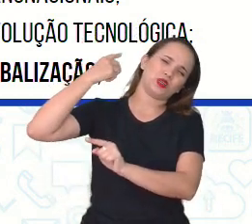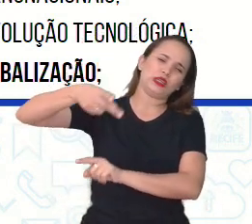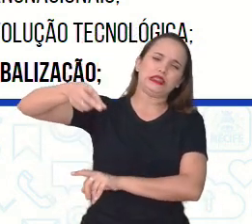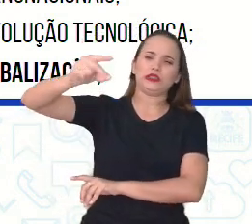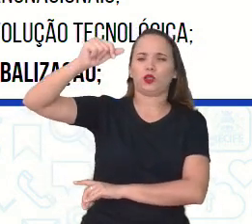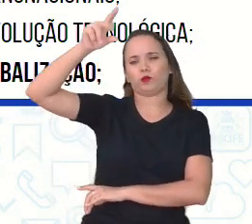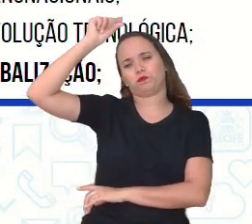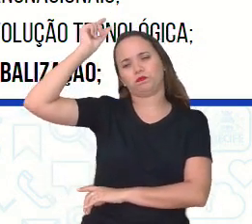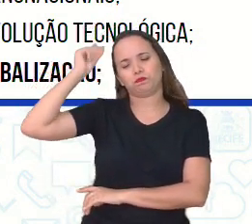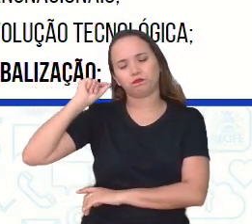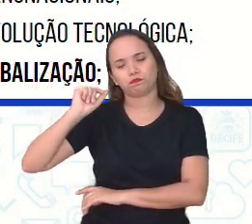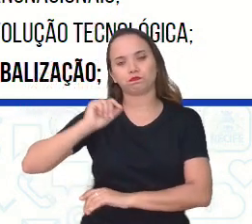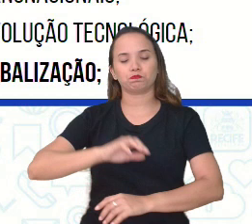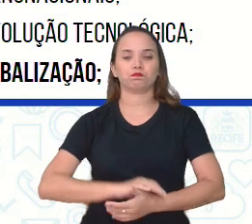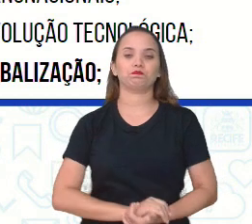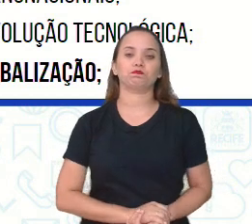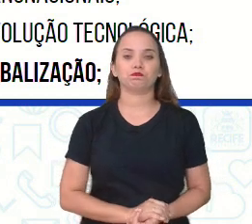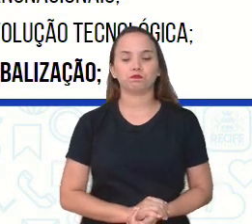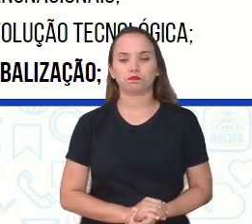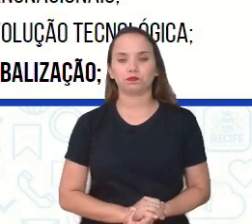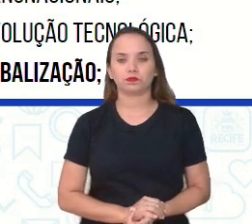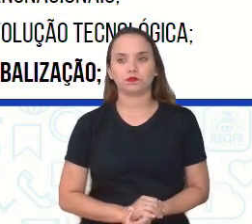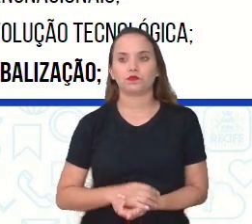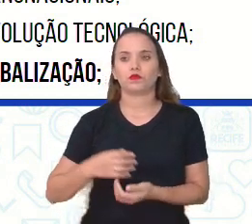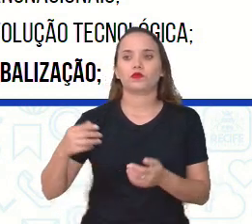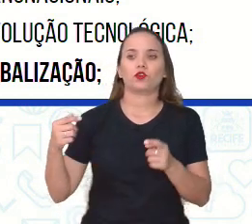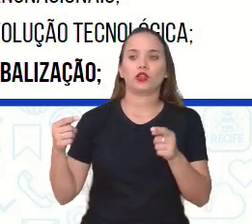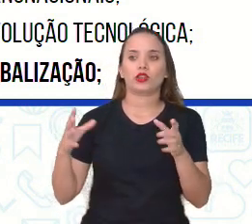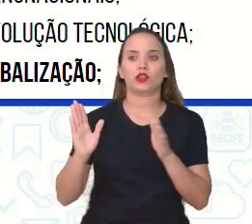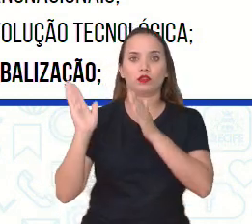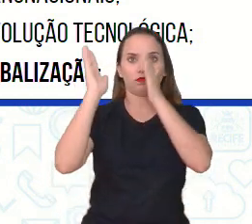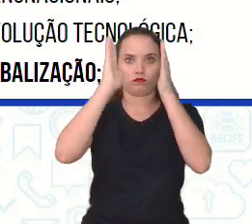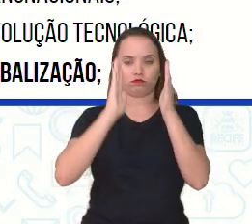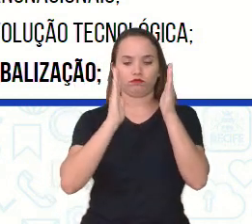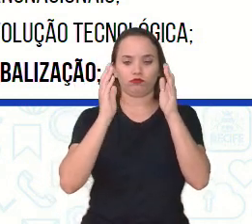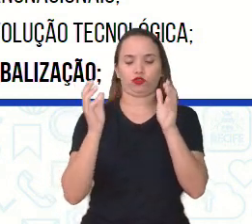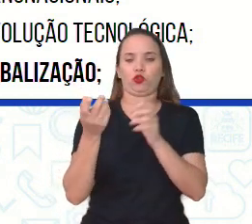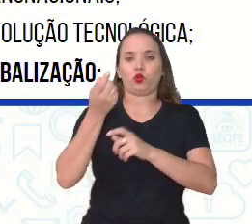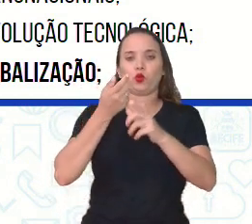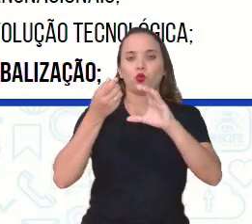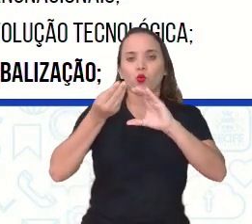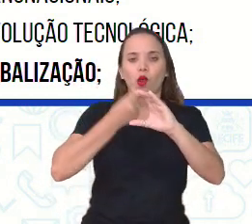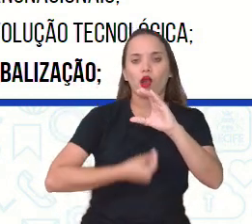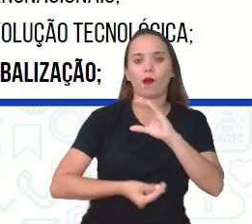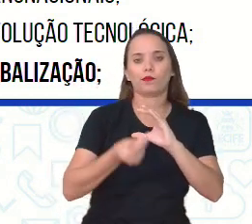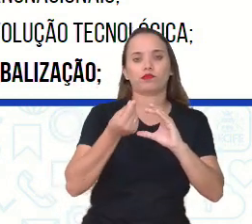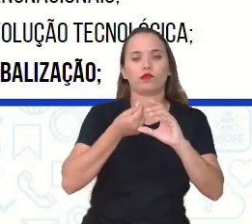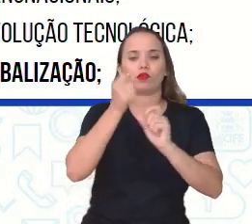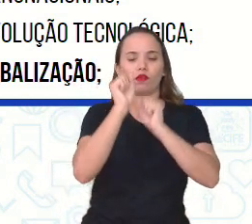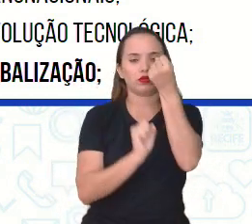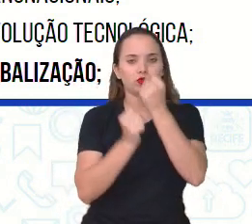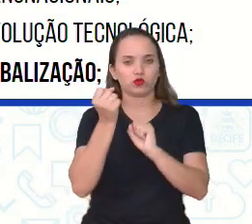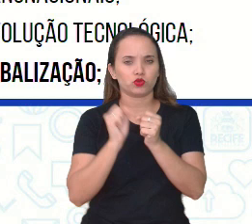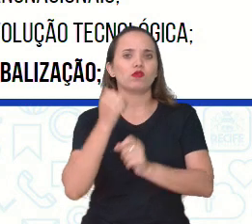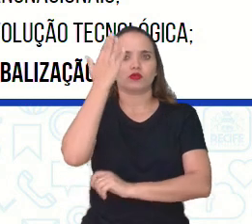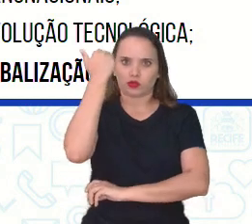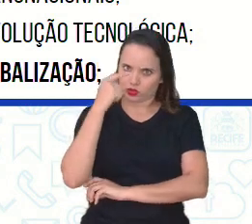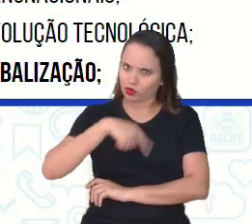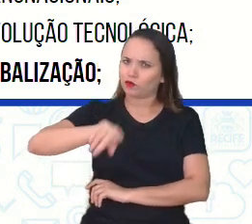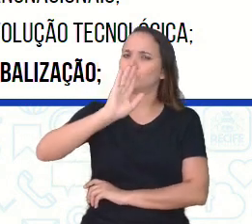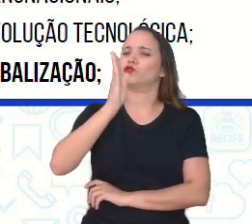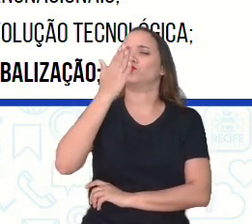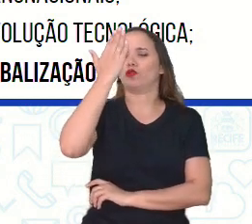tempo atrás, né? No capitalismo industrial, tem aquele tema que eu tenho certeza que vocês já viram em história, que é